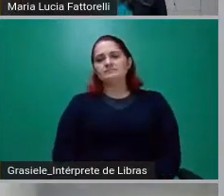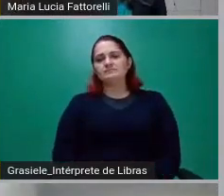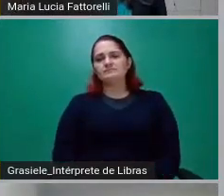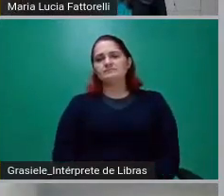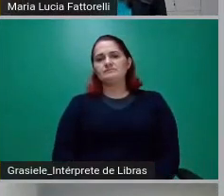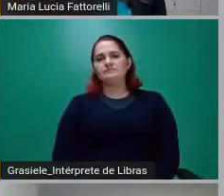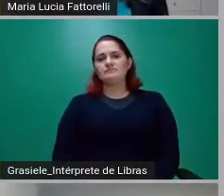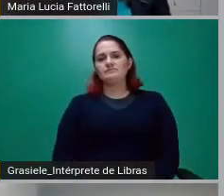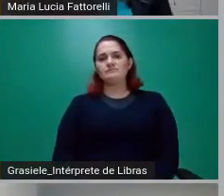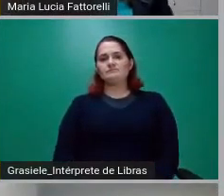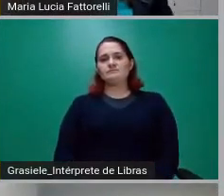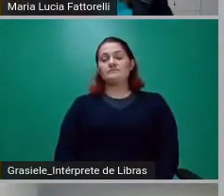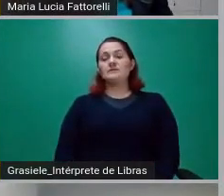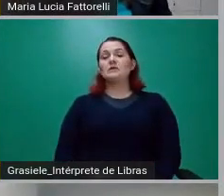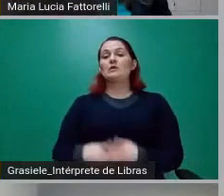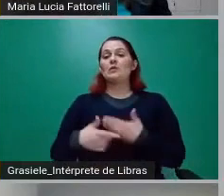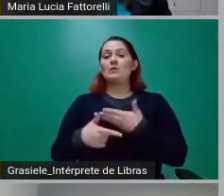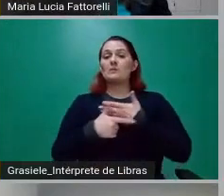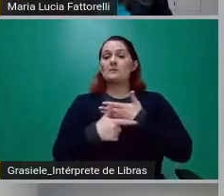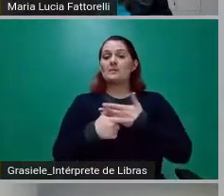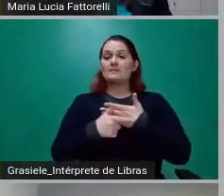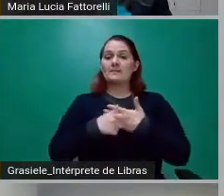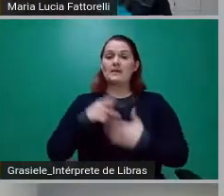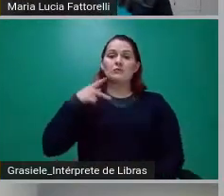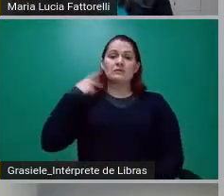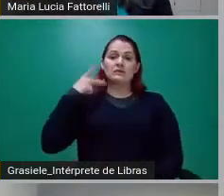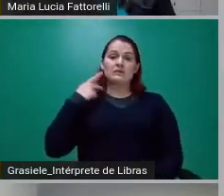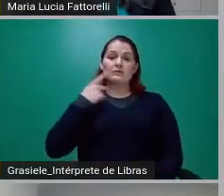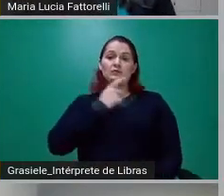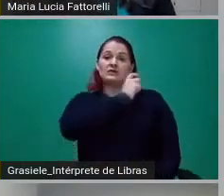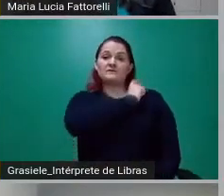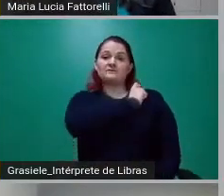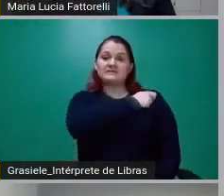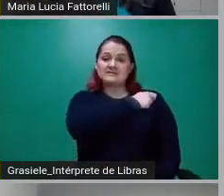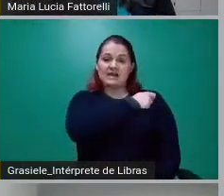O papel, então, da política fiscal aqui,